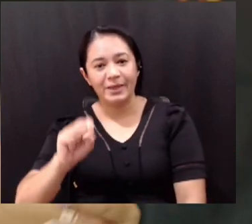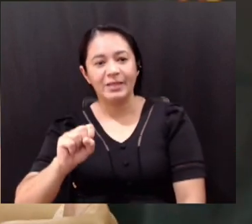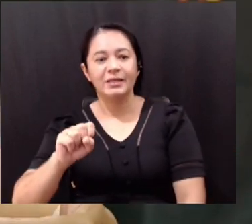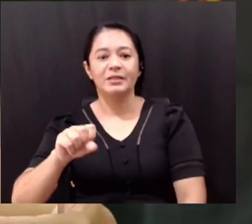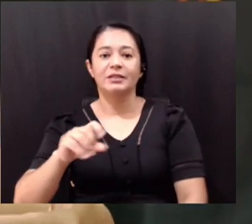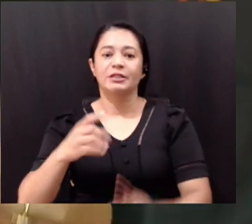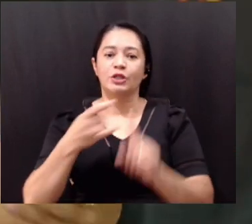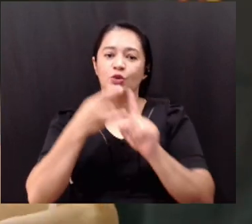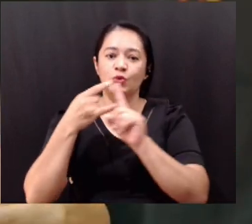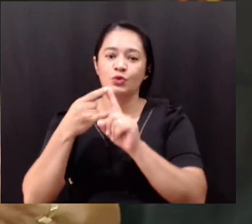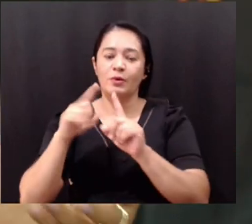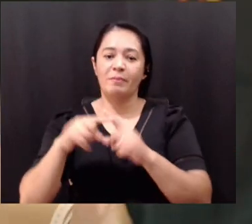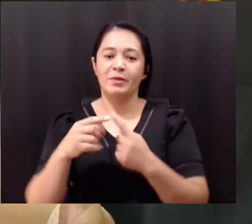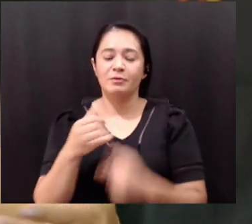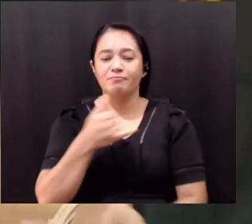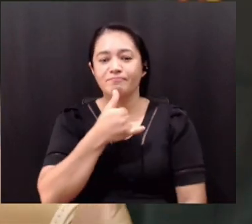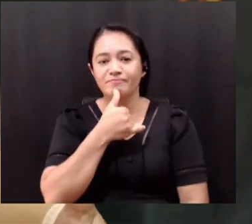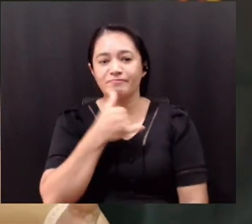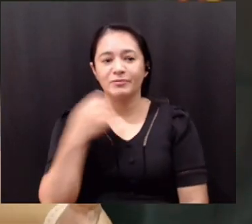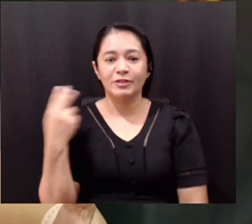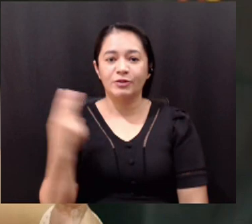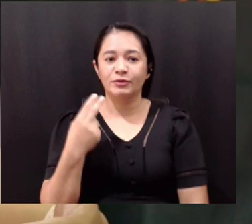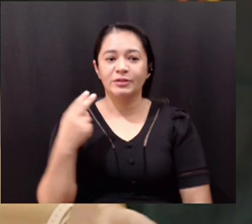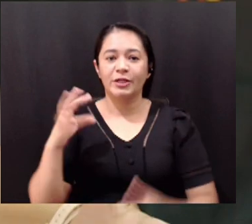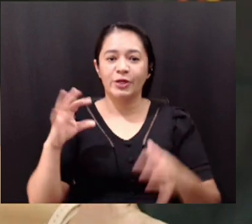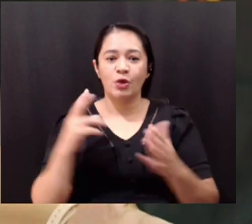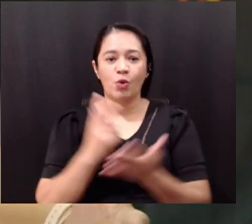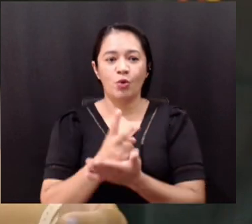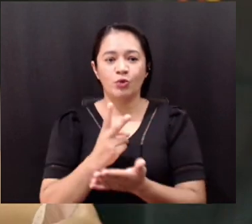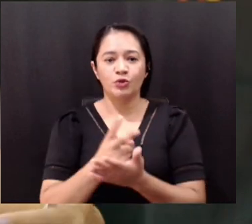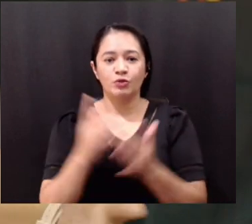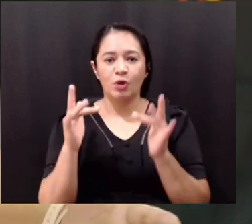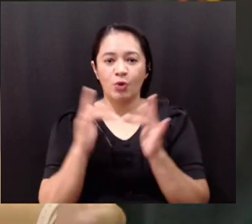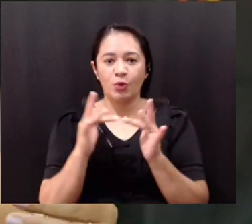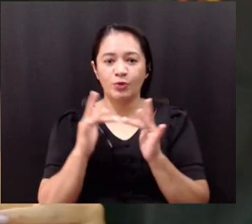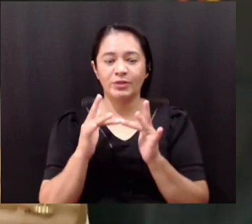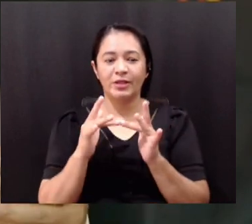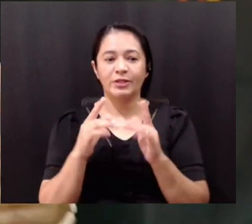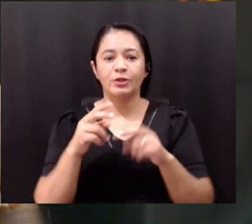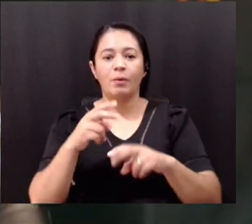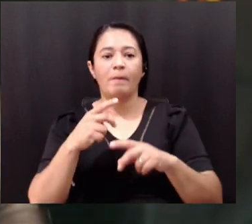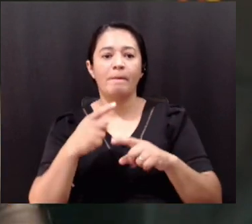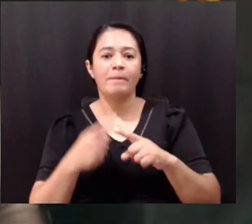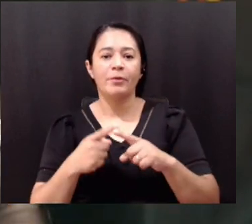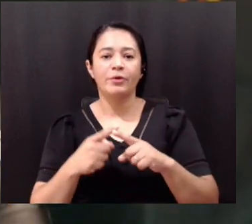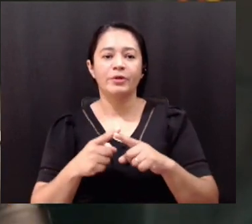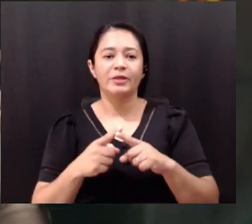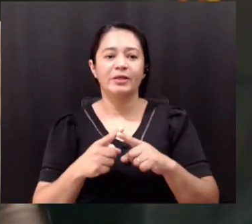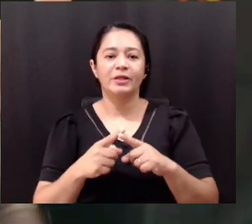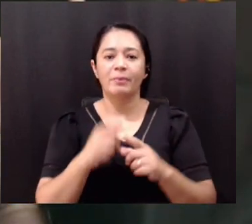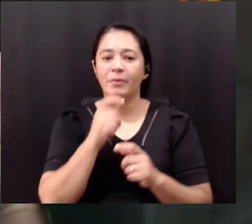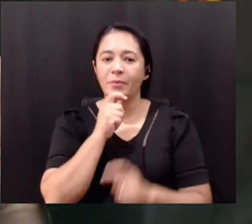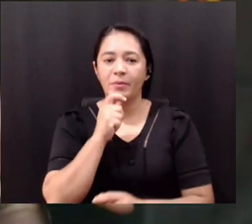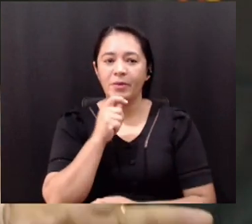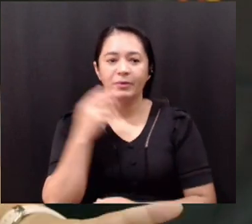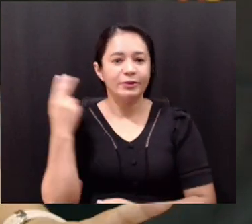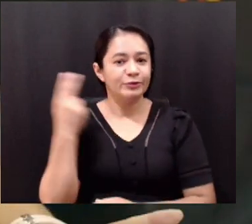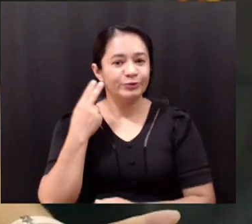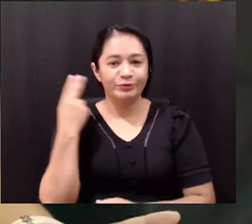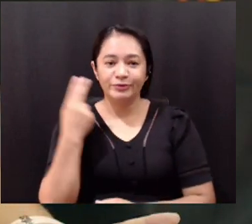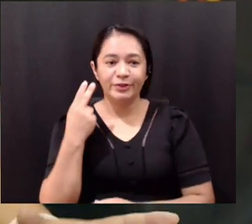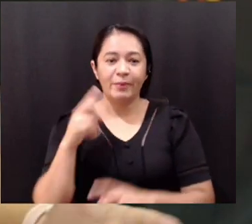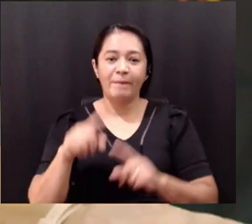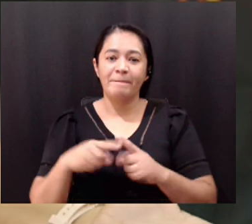gente não conseguiu continuar o contato com ela por conta do áudio, que não deu certo, mas a internet é